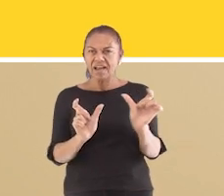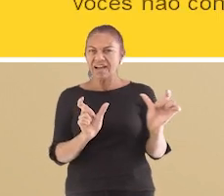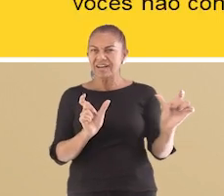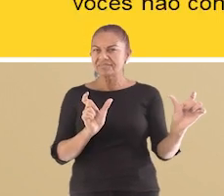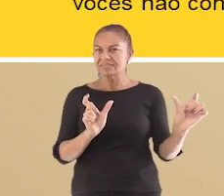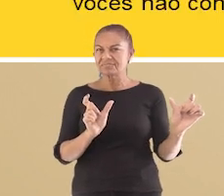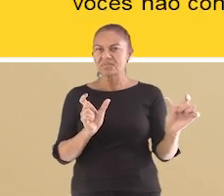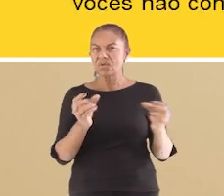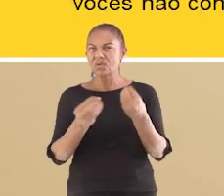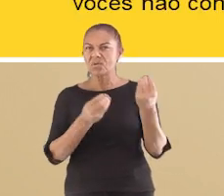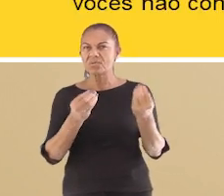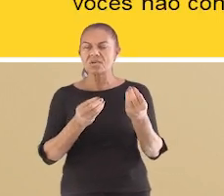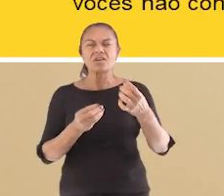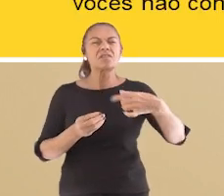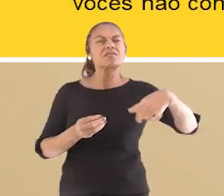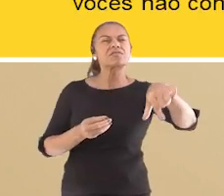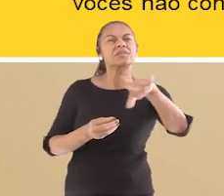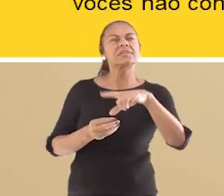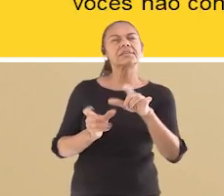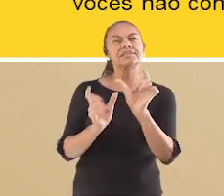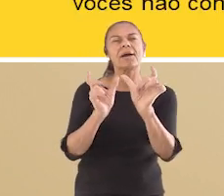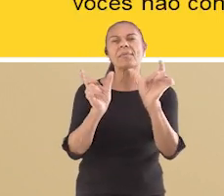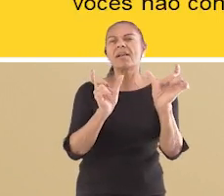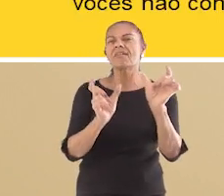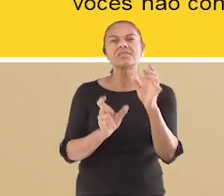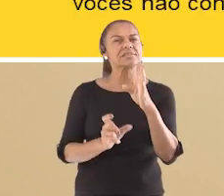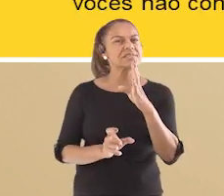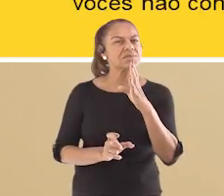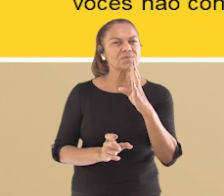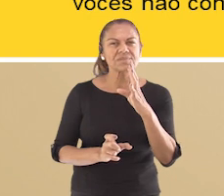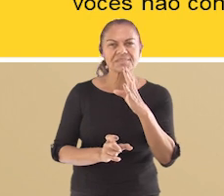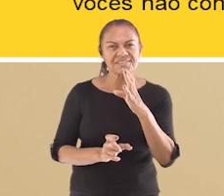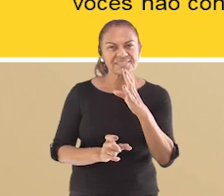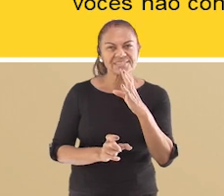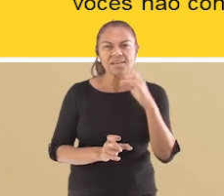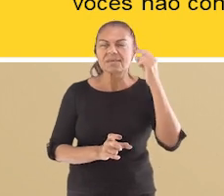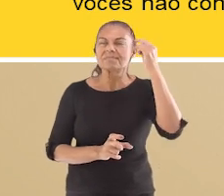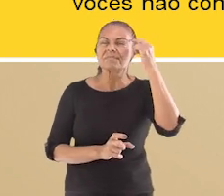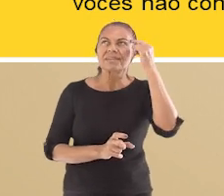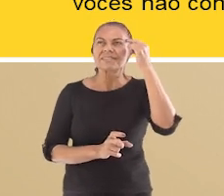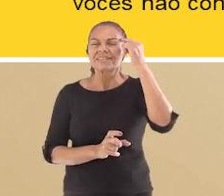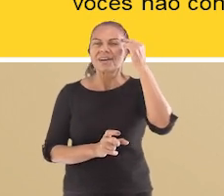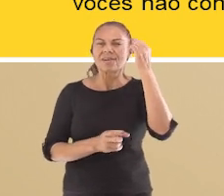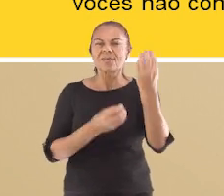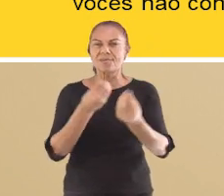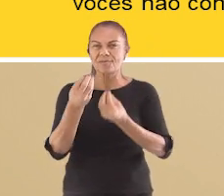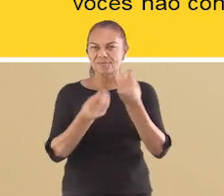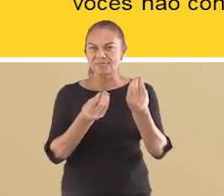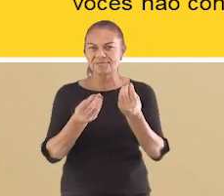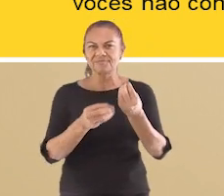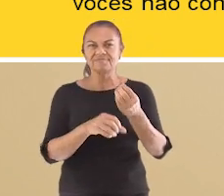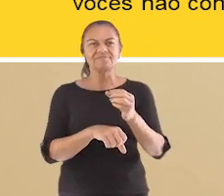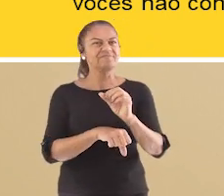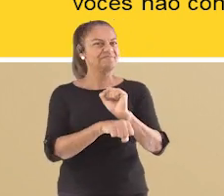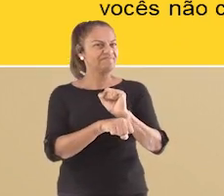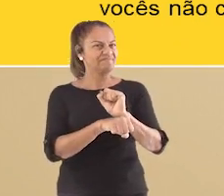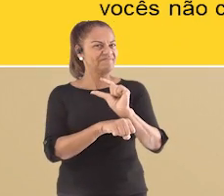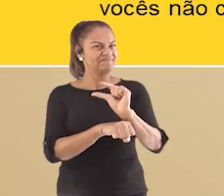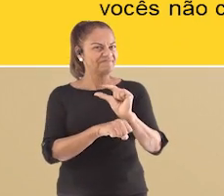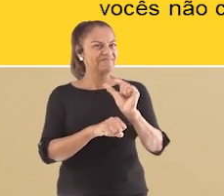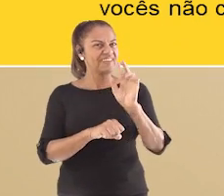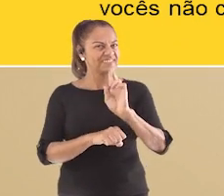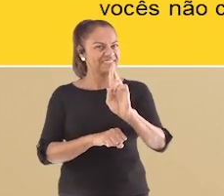bem? E, por último, quais palavras nesse texto vocês não conhecem? Pense um pouquinho em casa.